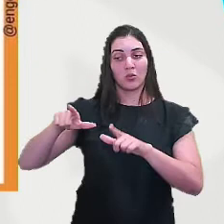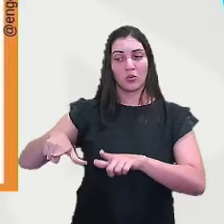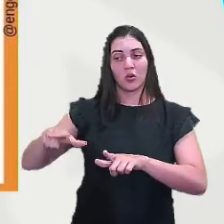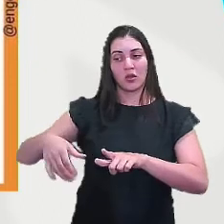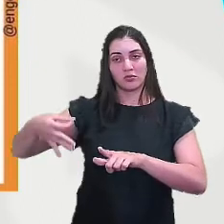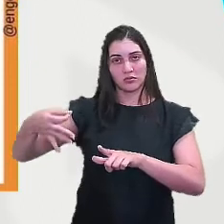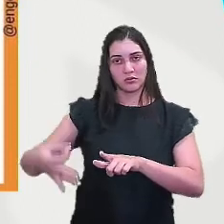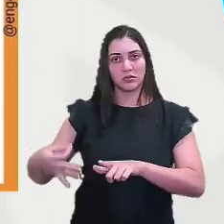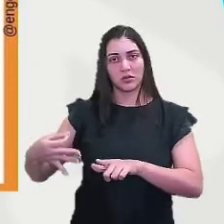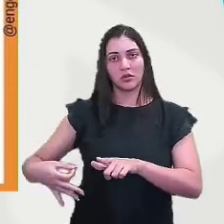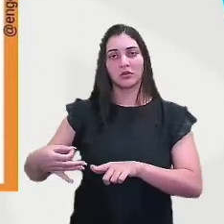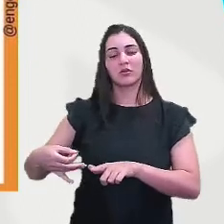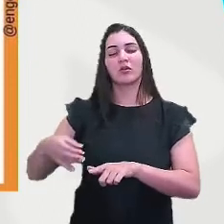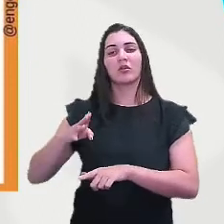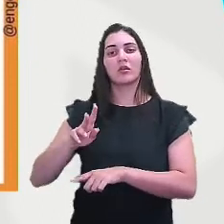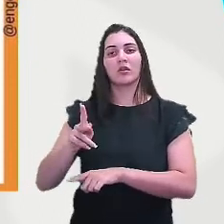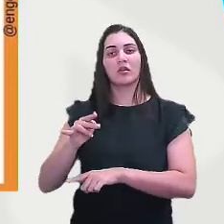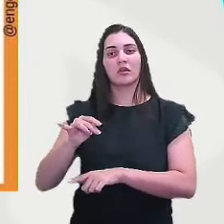preparado com